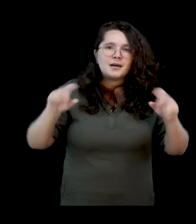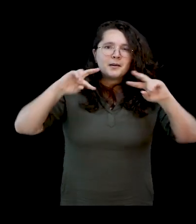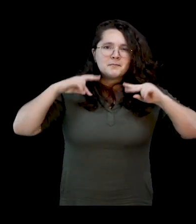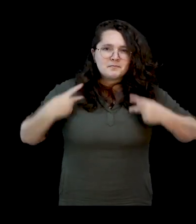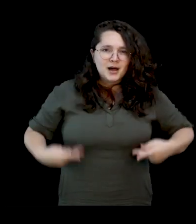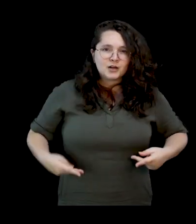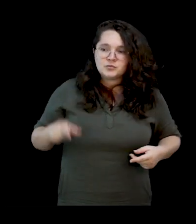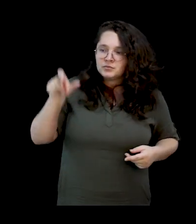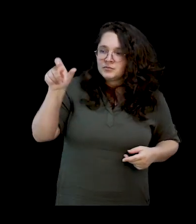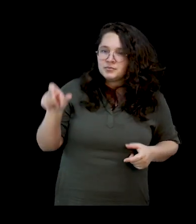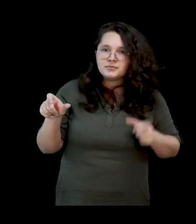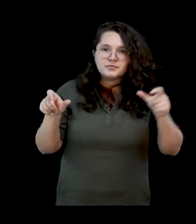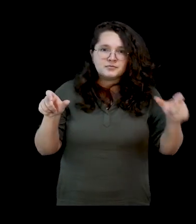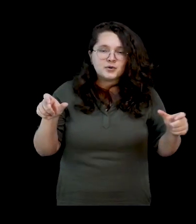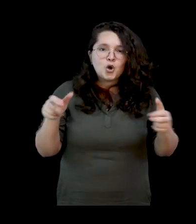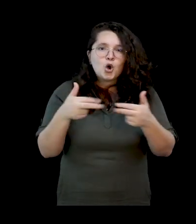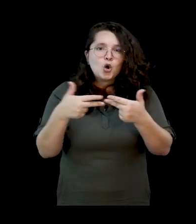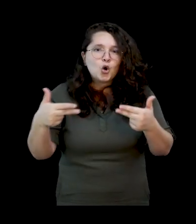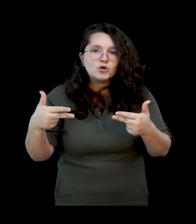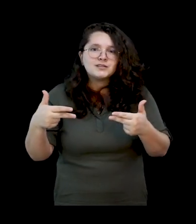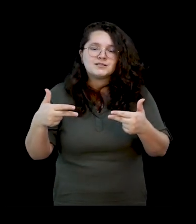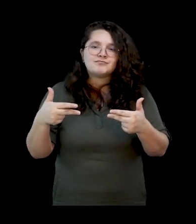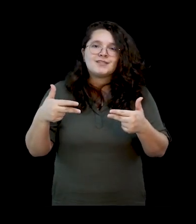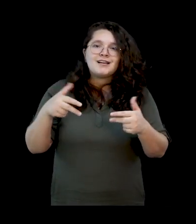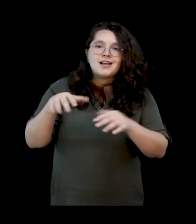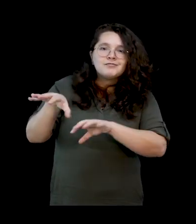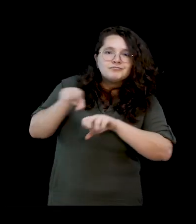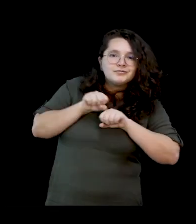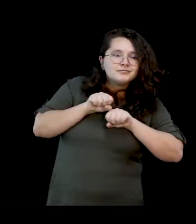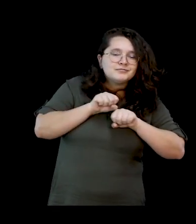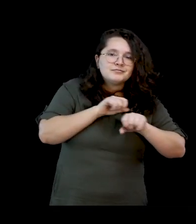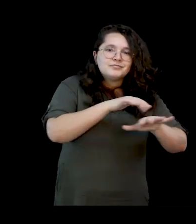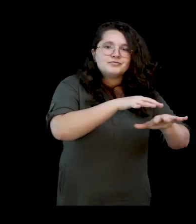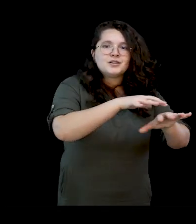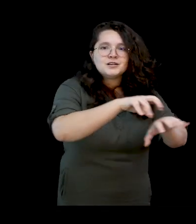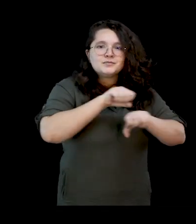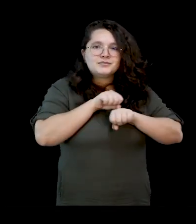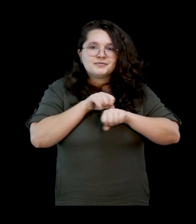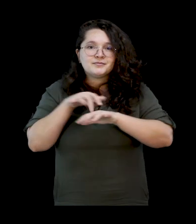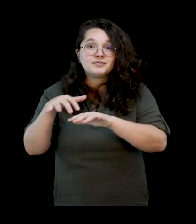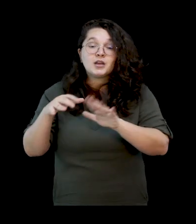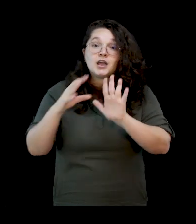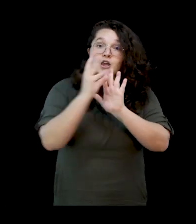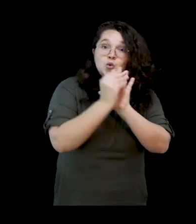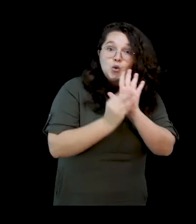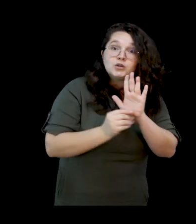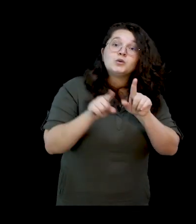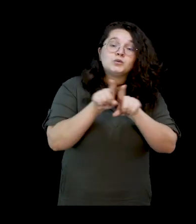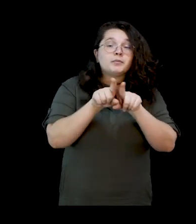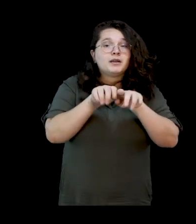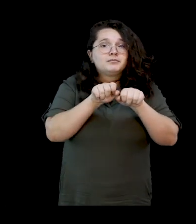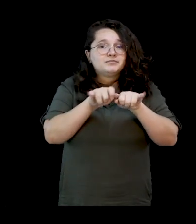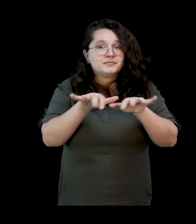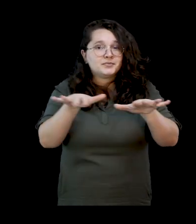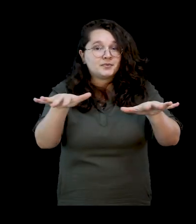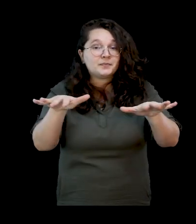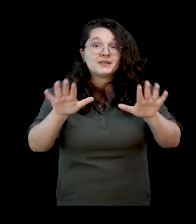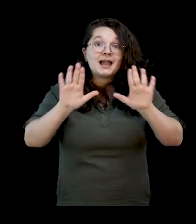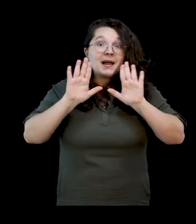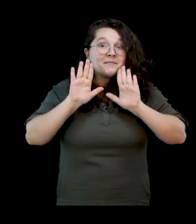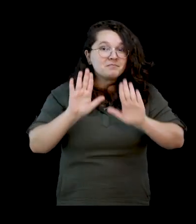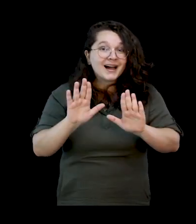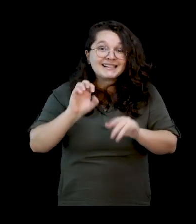sujeitos, a partir de uma expressão, uma objetivação dos seus conteúdos, só que uma